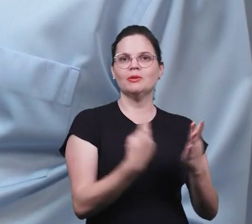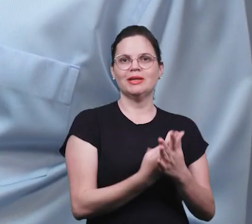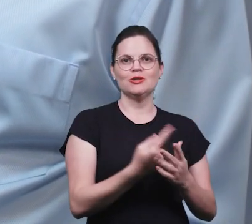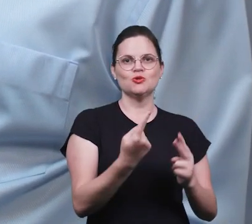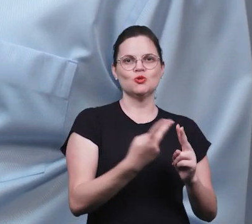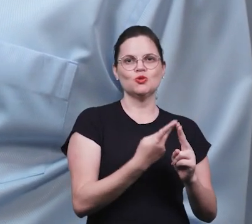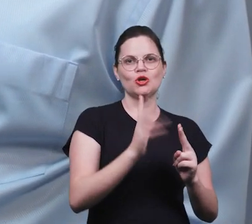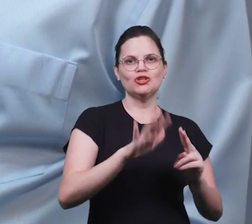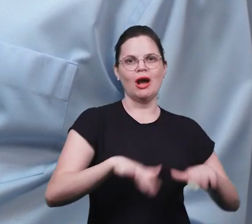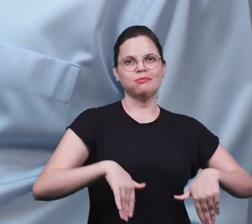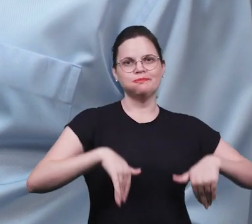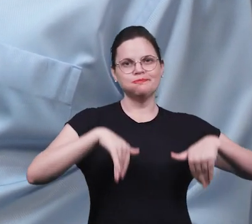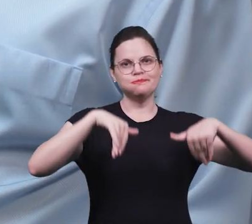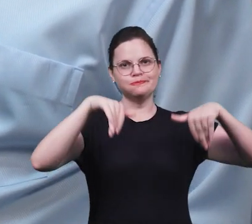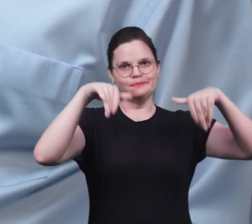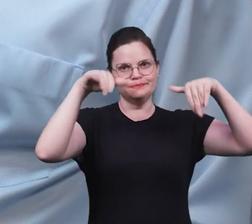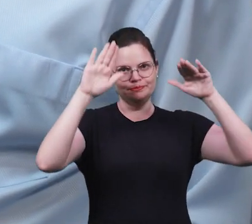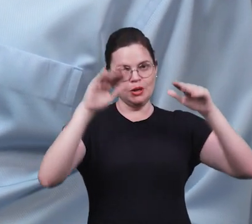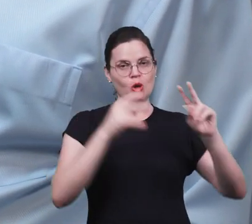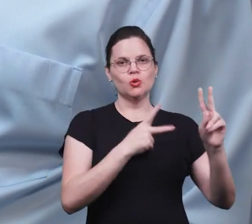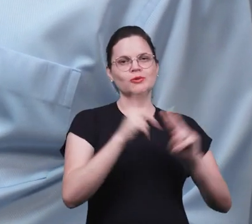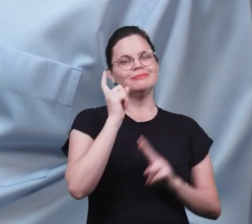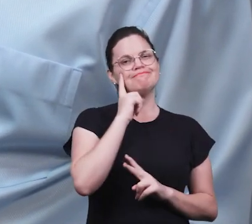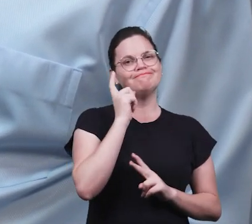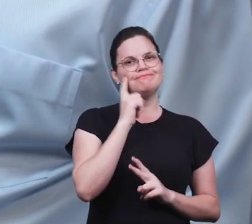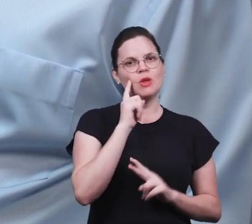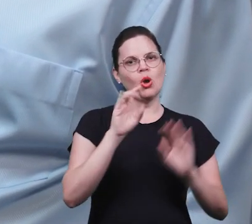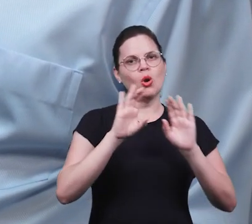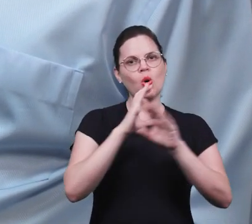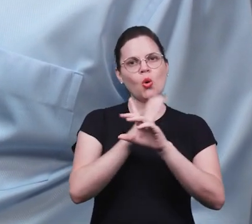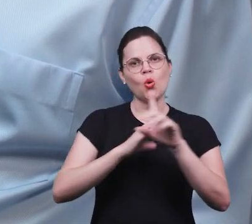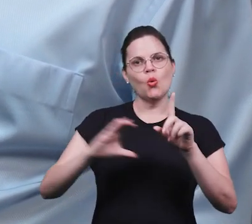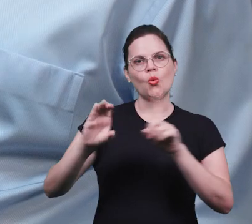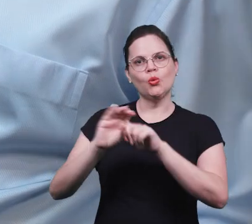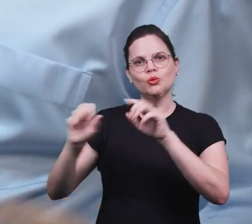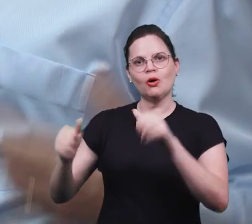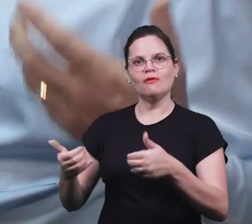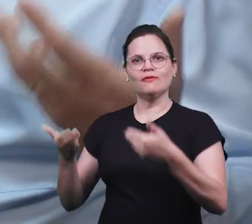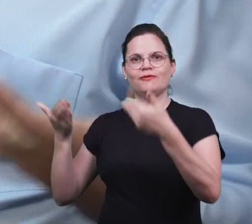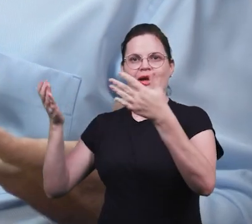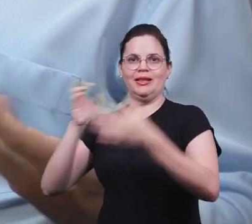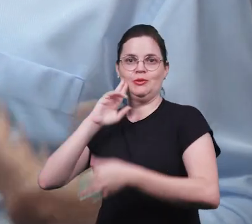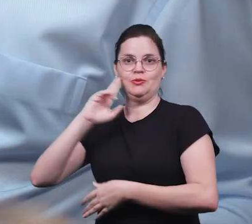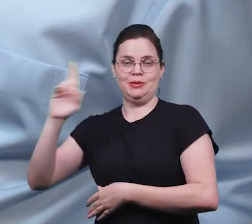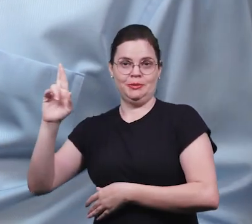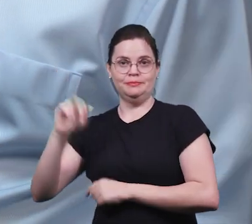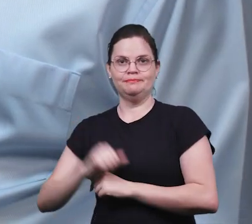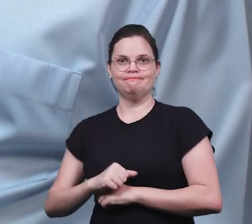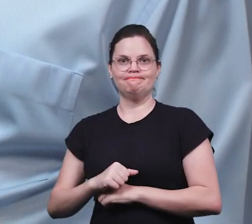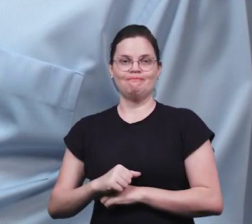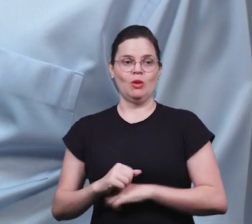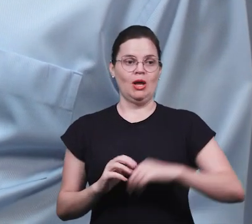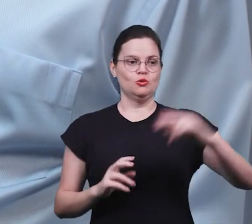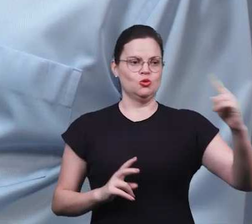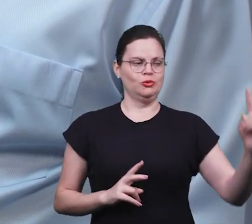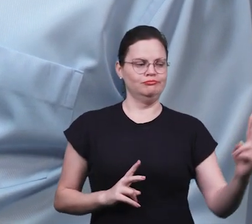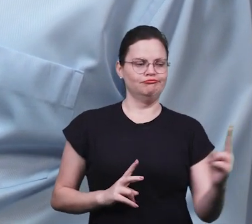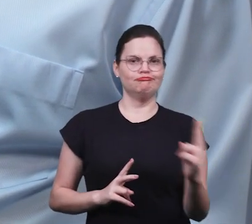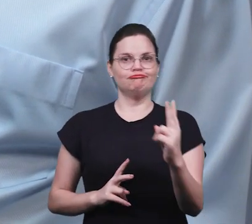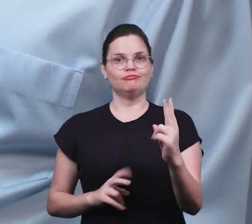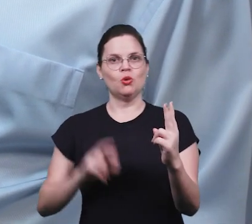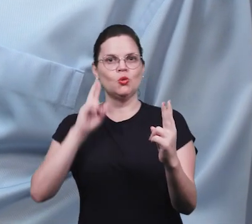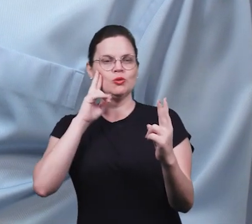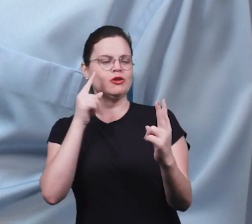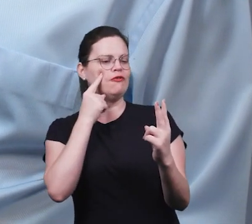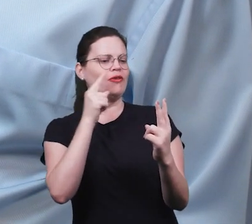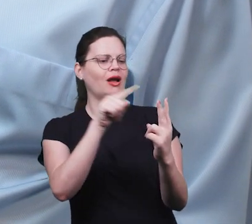Senhor. E o Senhor se agrada com o culto de Abel, aceita o culto de Abel, mas o